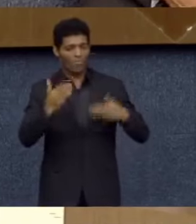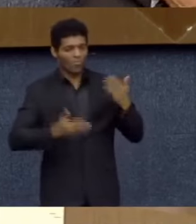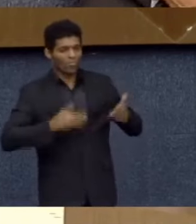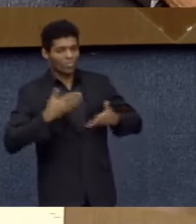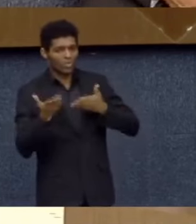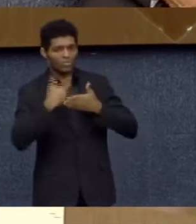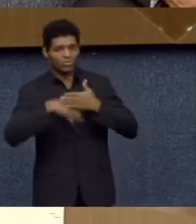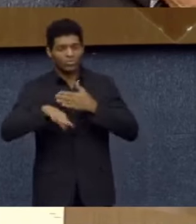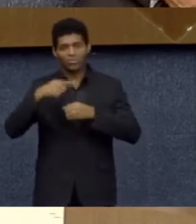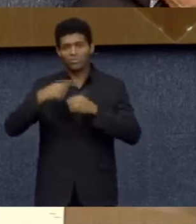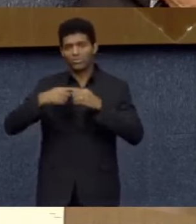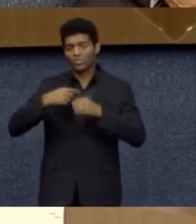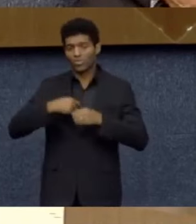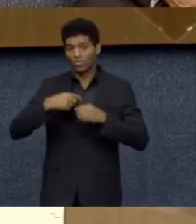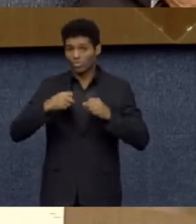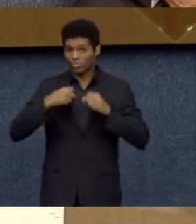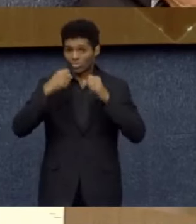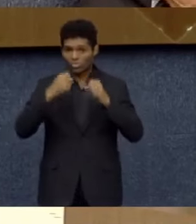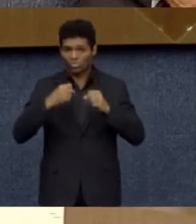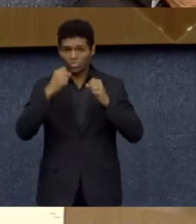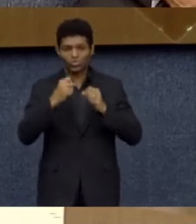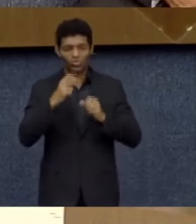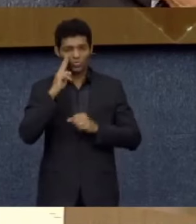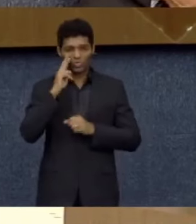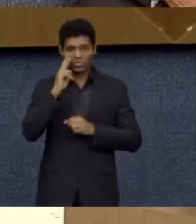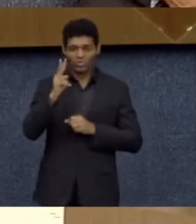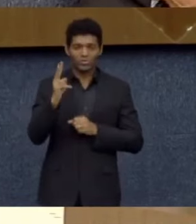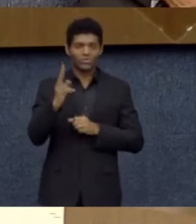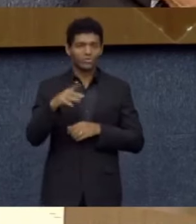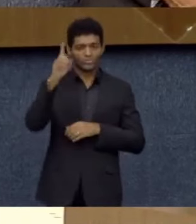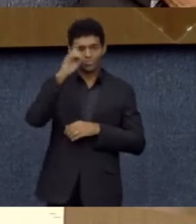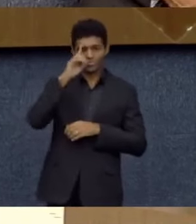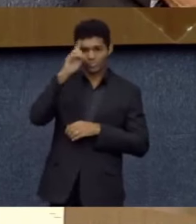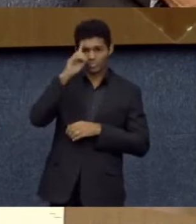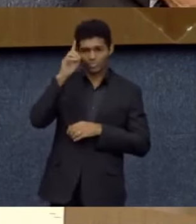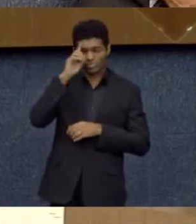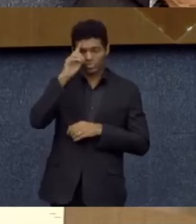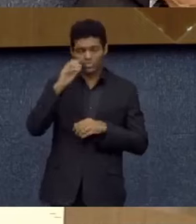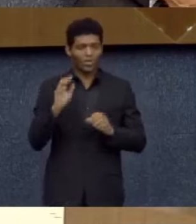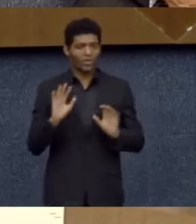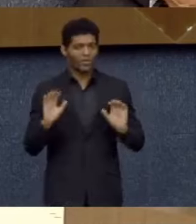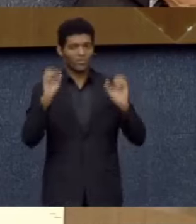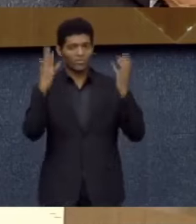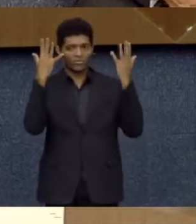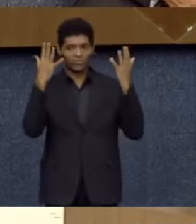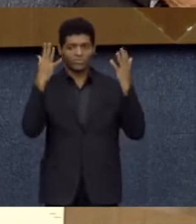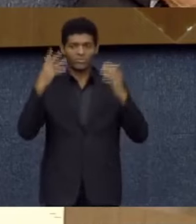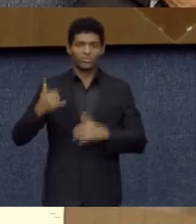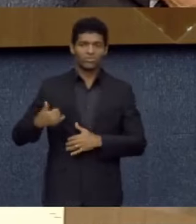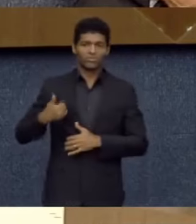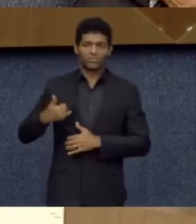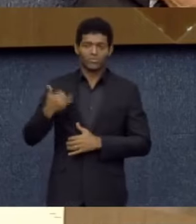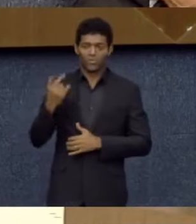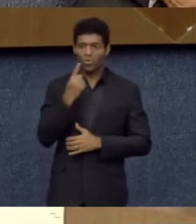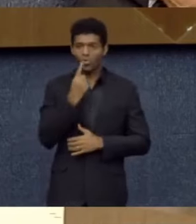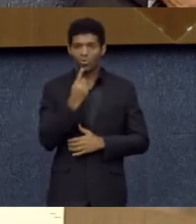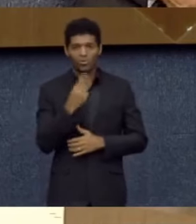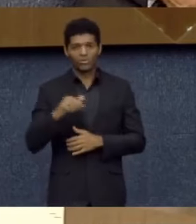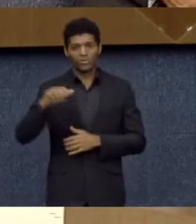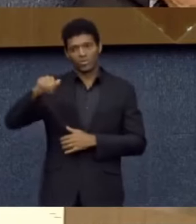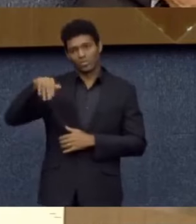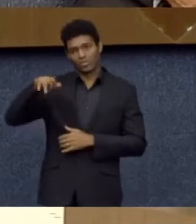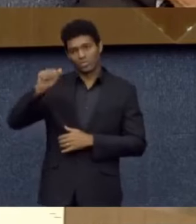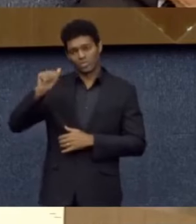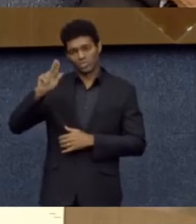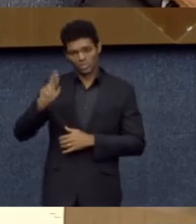isso no dia do aniversário do Amaro. Foi uma grande festa, um grande baile. Quero poder ir mais vezes, Magda. Não